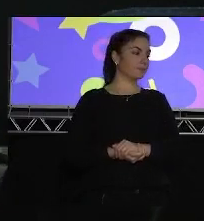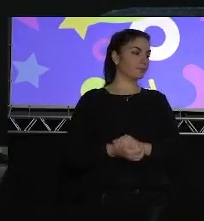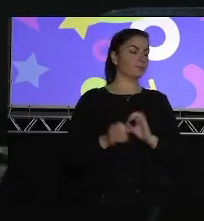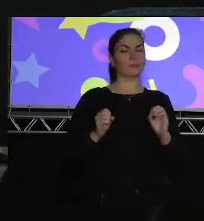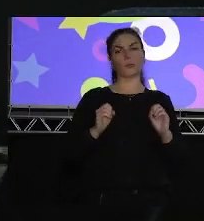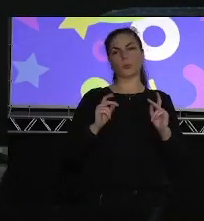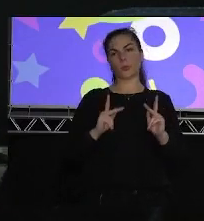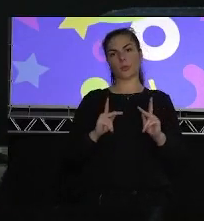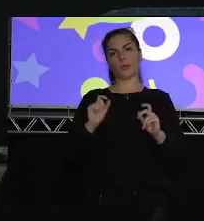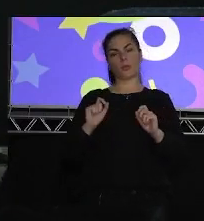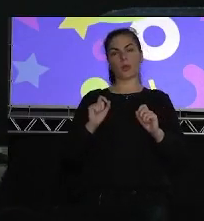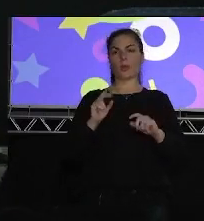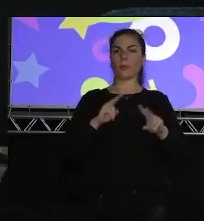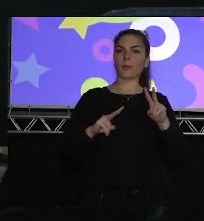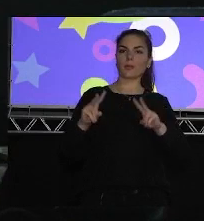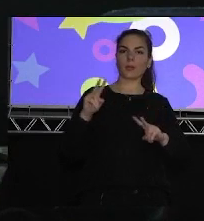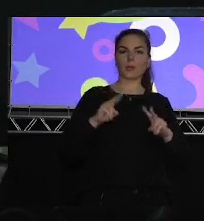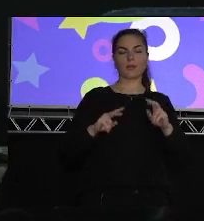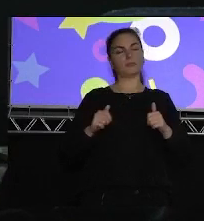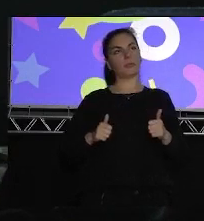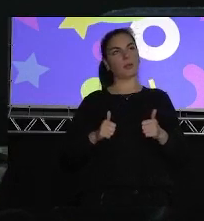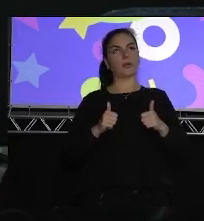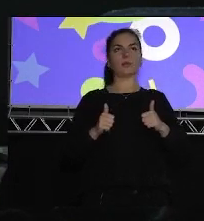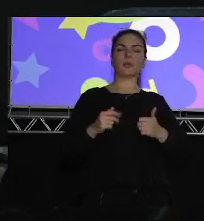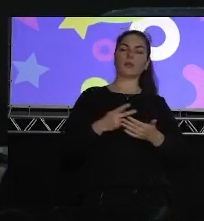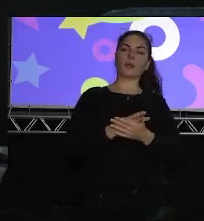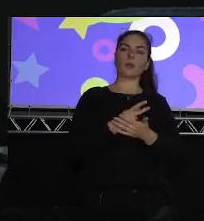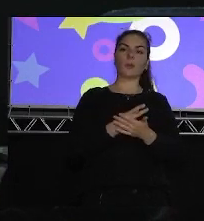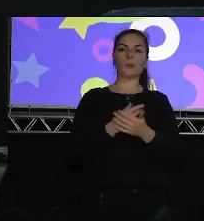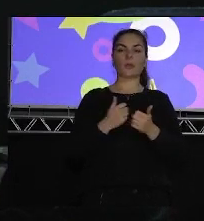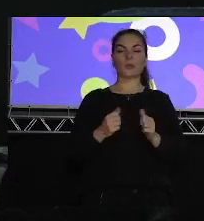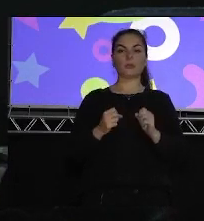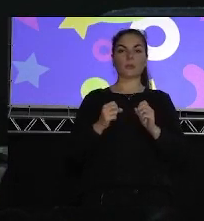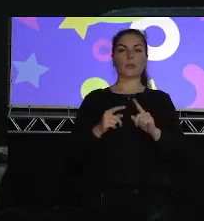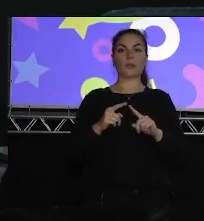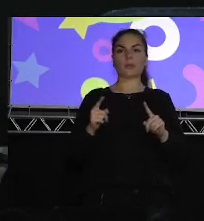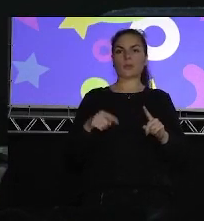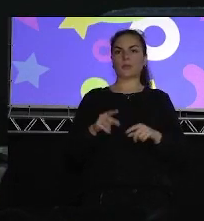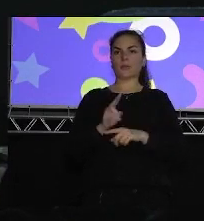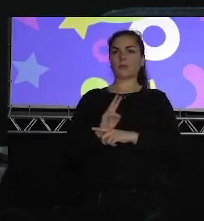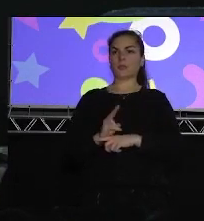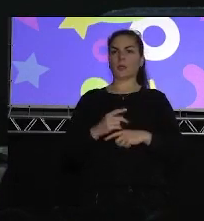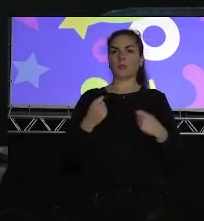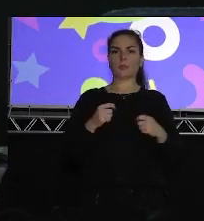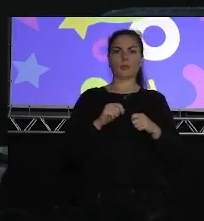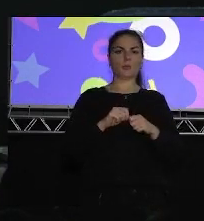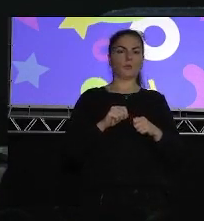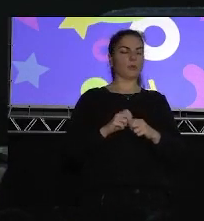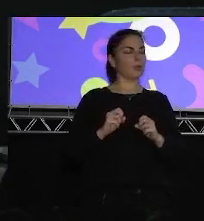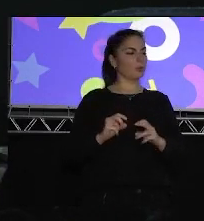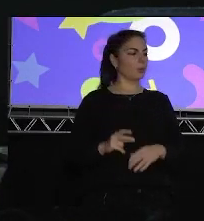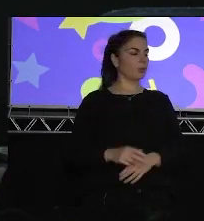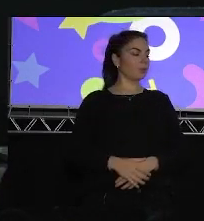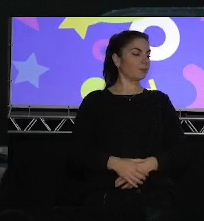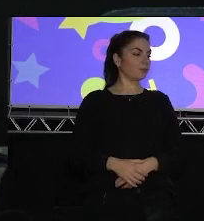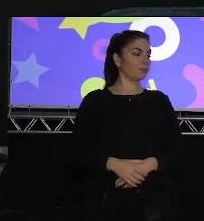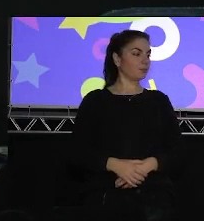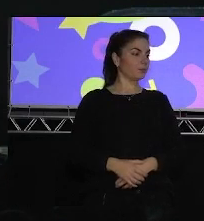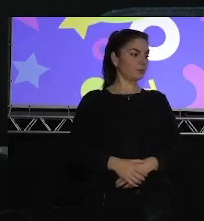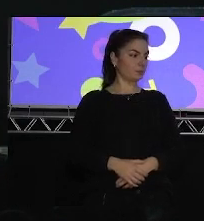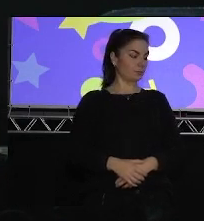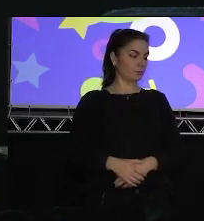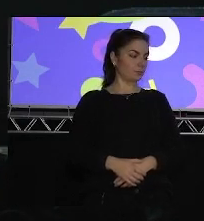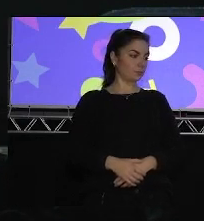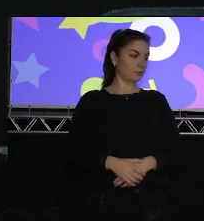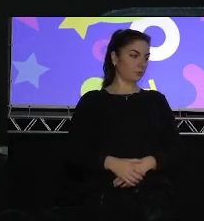qualquer forma, é uma análise. Ah, é isso mesmo, ah, acontece isso, sim, acontece. Ah, mas é fiscal, temos que fazer e tal. Então, vai. E aí, aqui tem uma outra